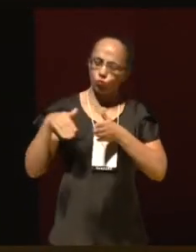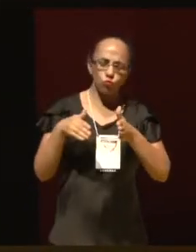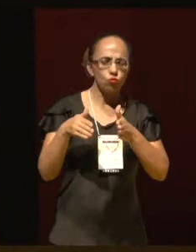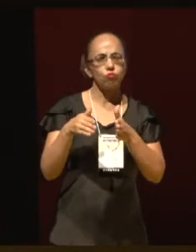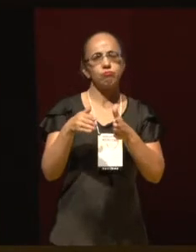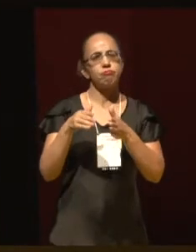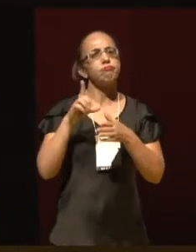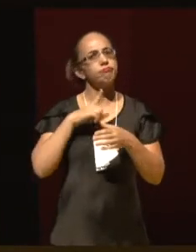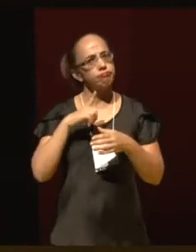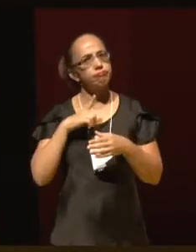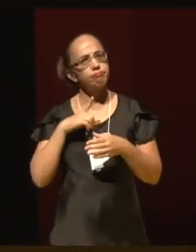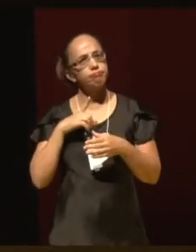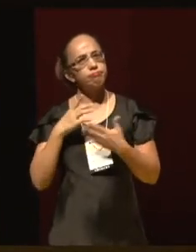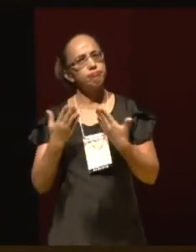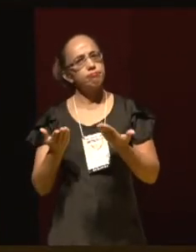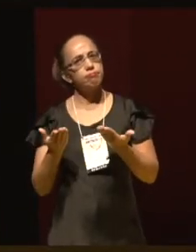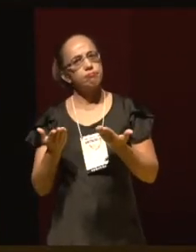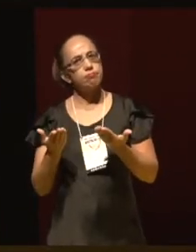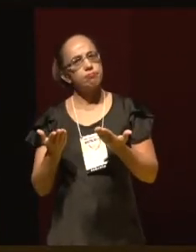E